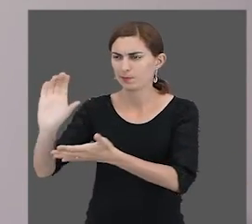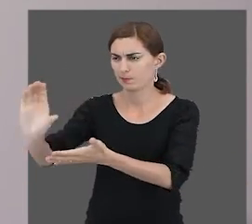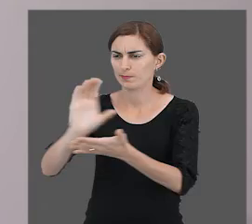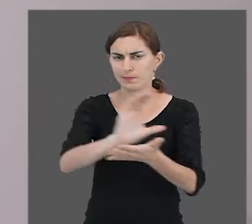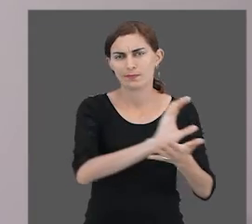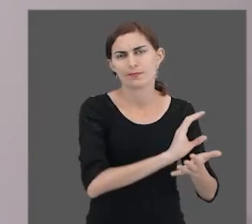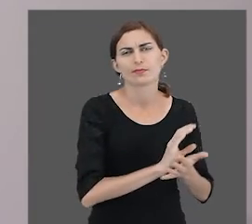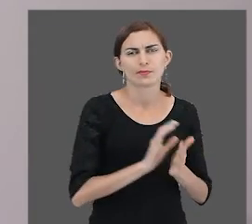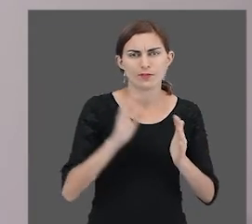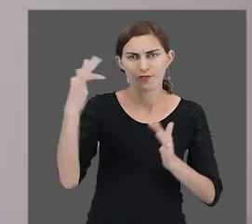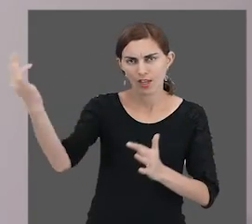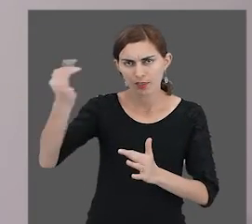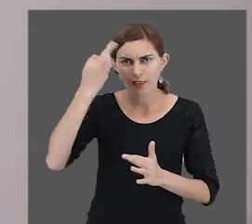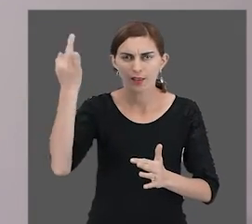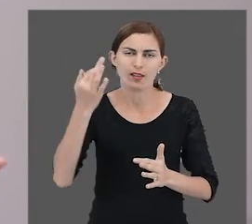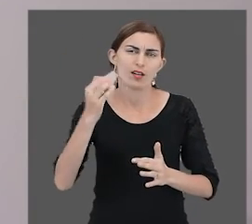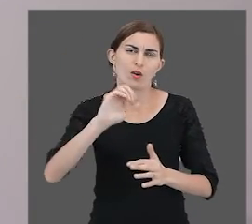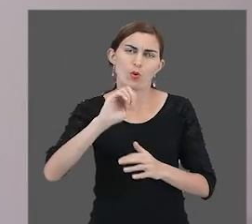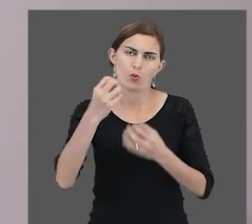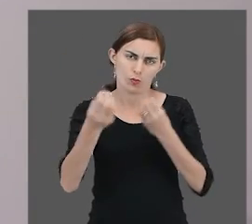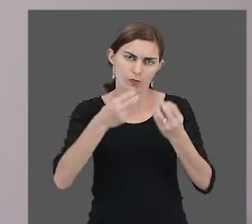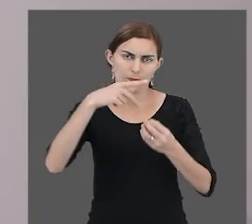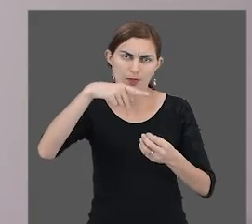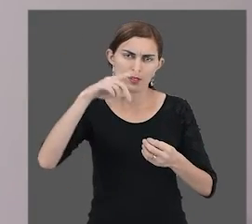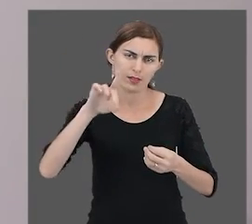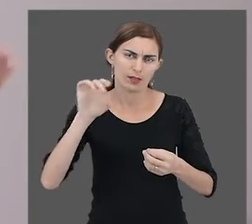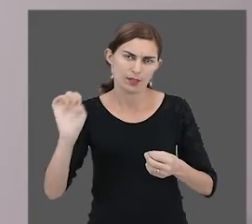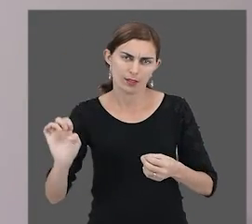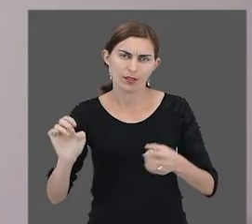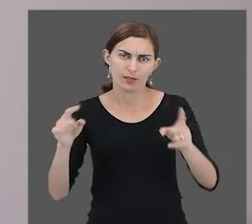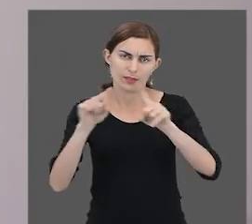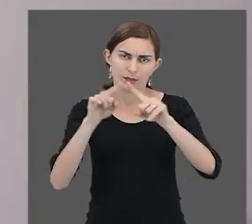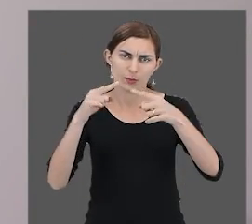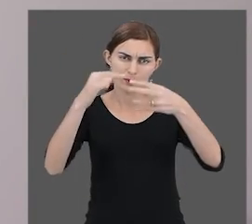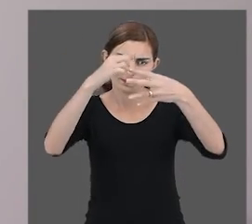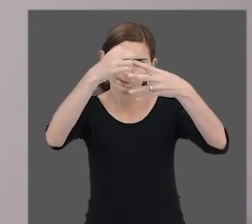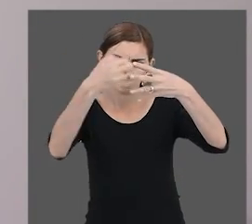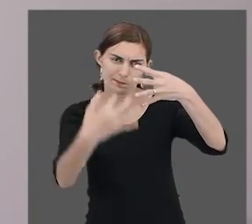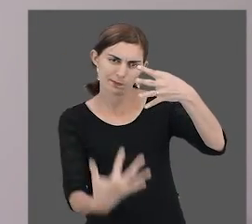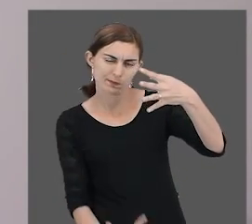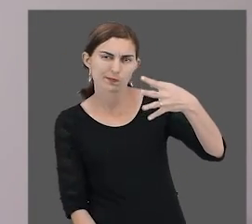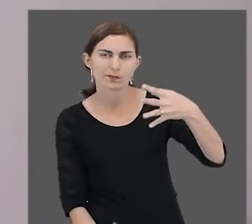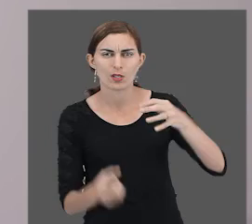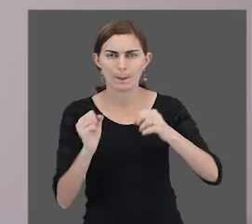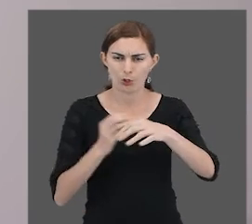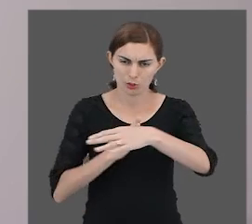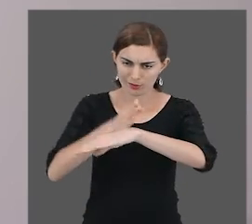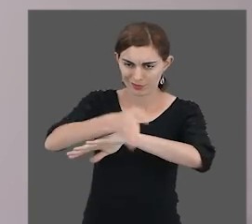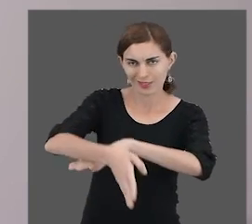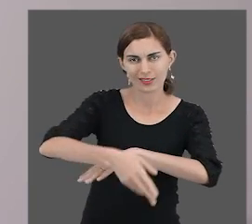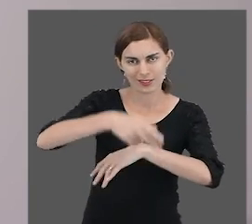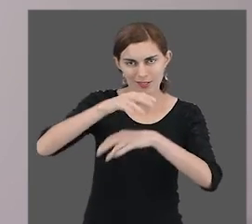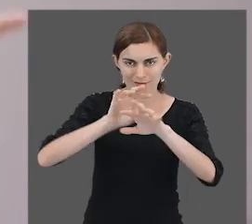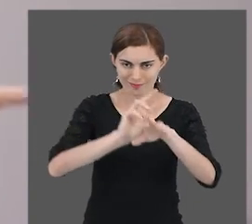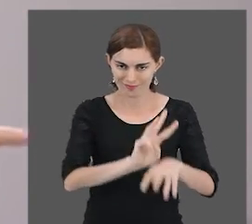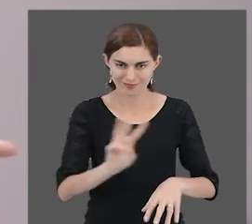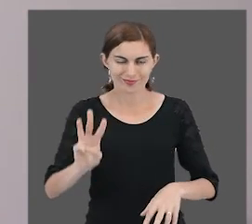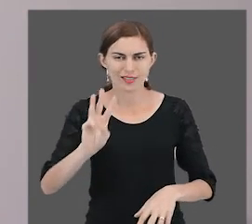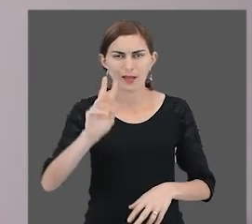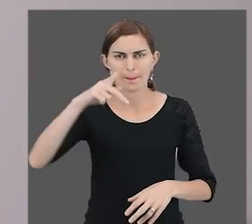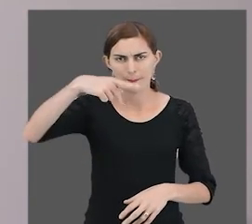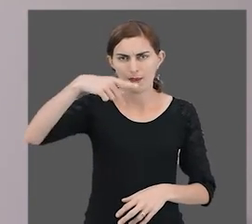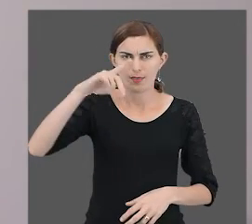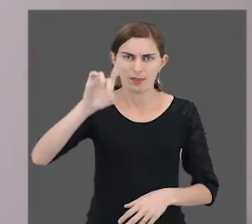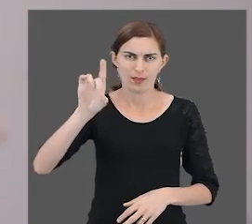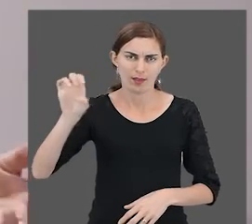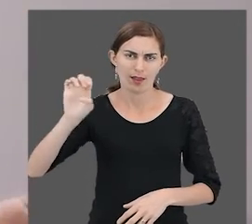âmbito federal, como com o PDDE e as suas vertentes, que são várias. Você pode entrar lá no site do PDDE Interativo, eu acho que